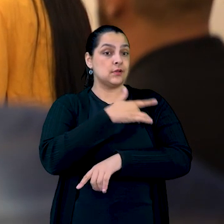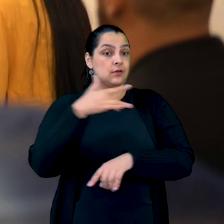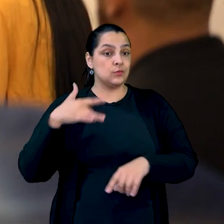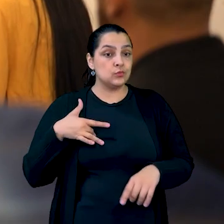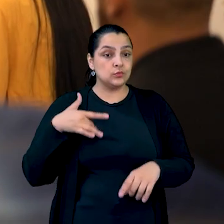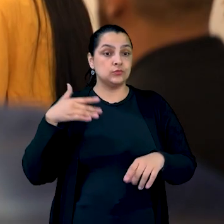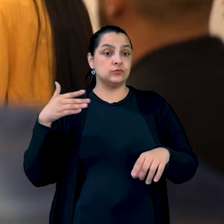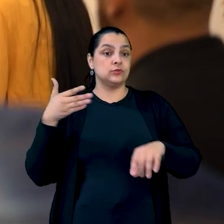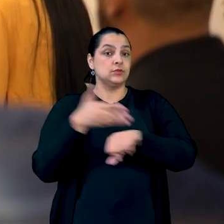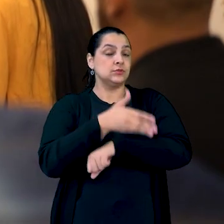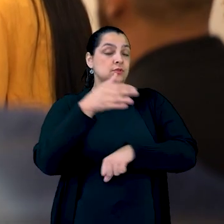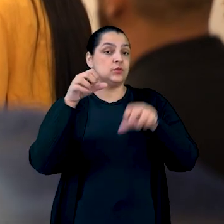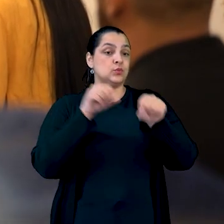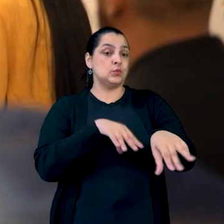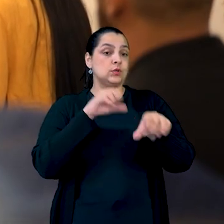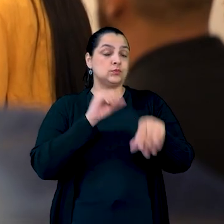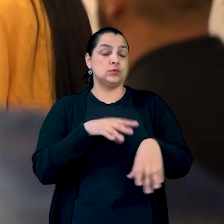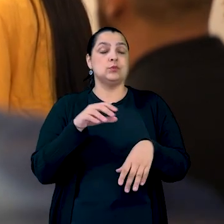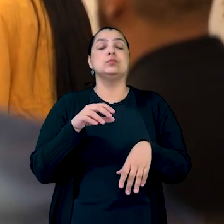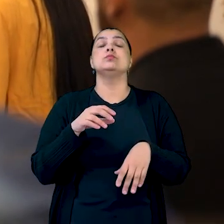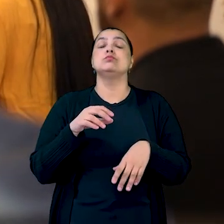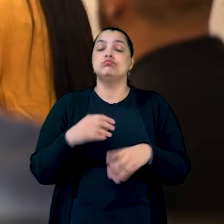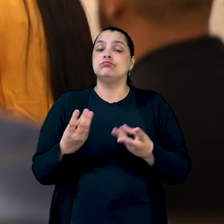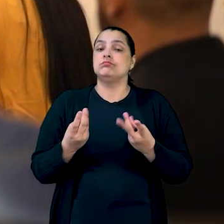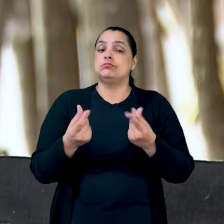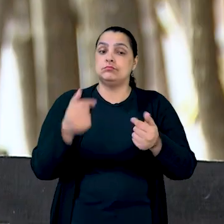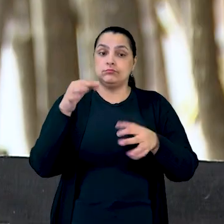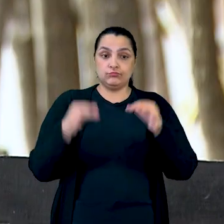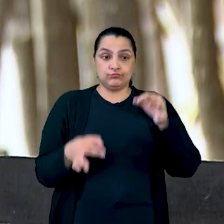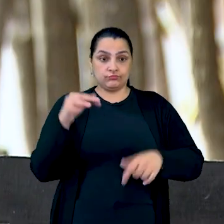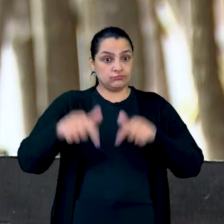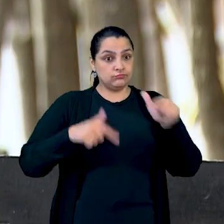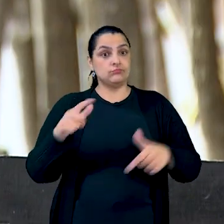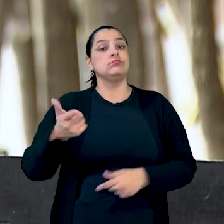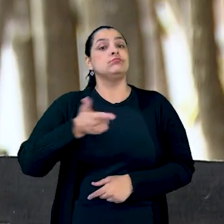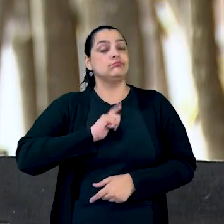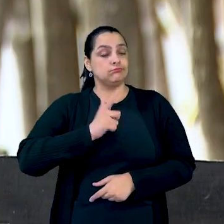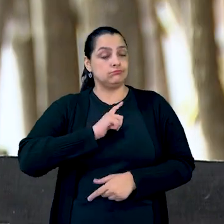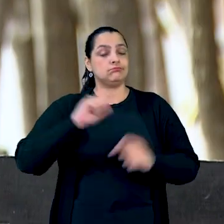saúde, promove acesso à educação de qualidade. E na Justiça